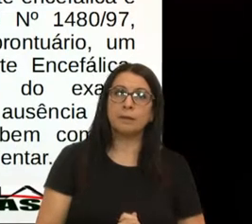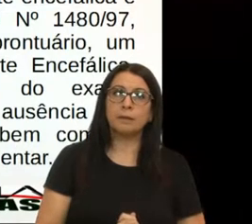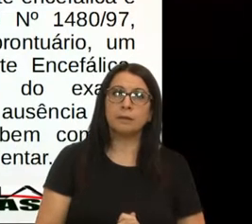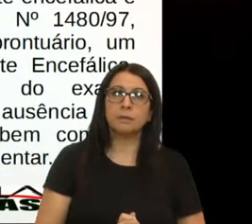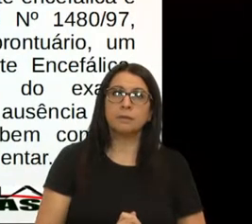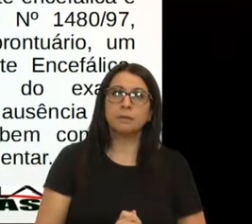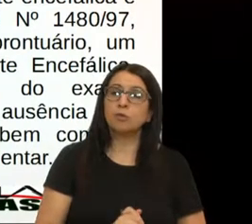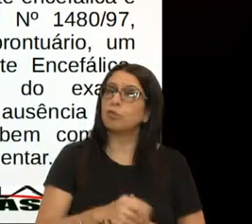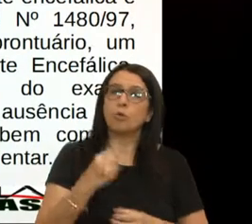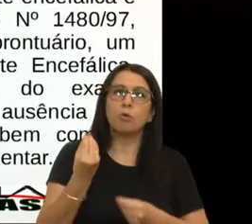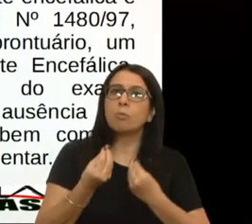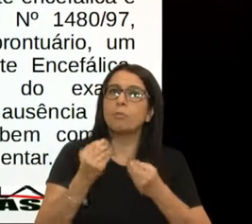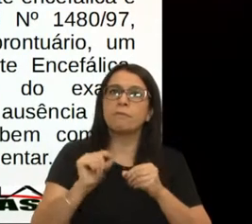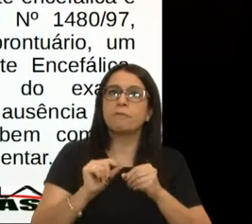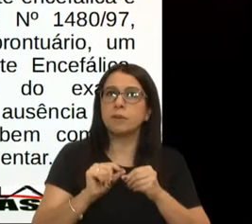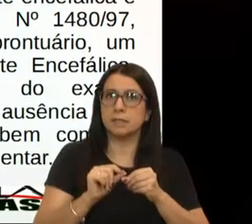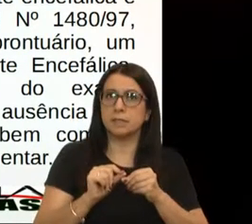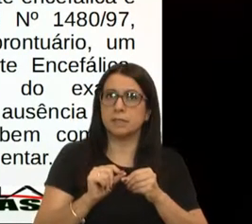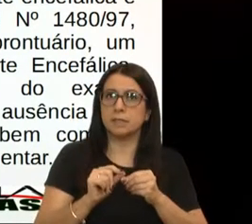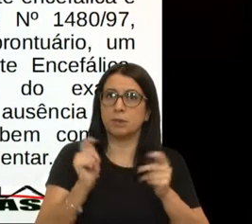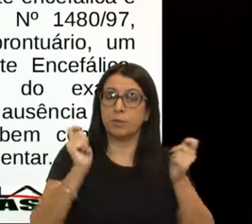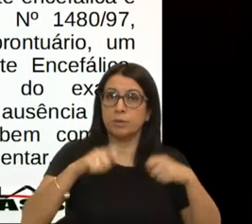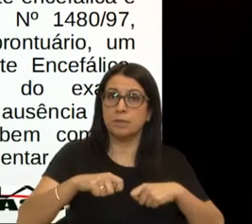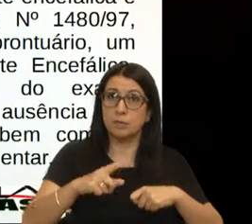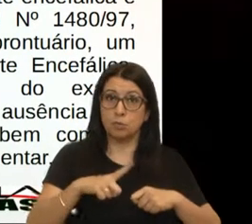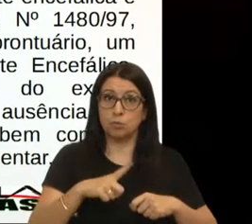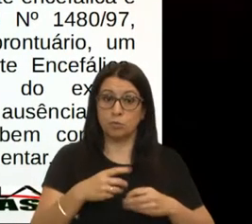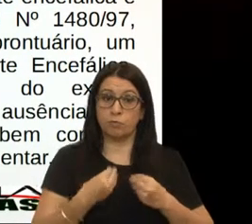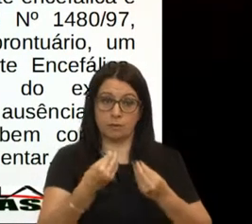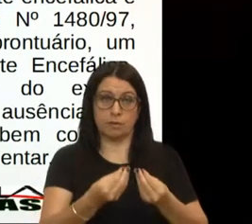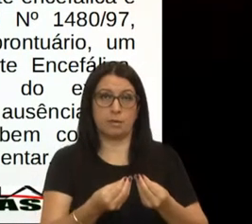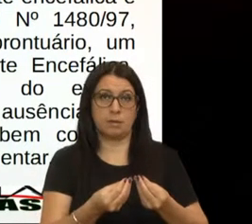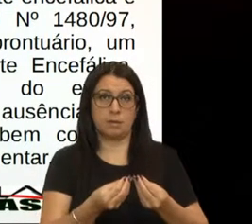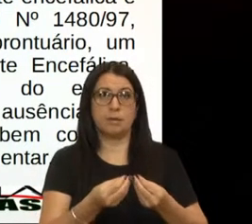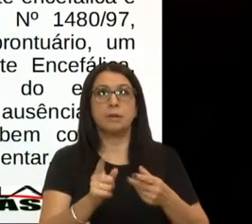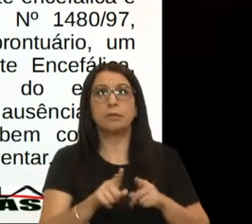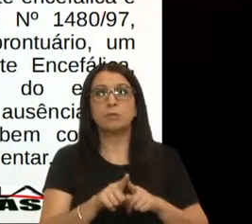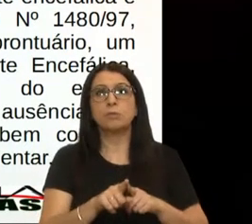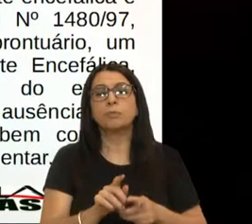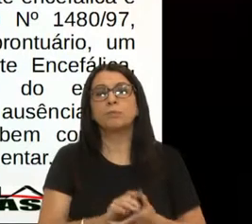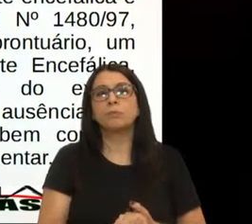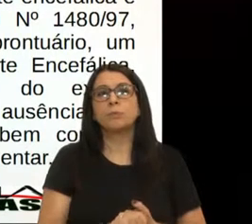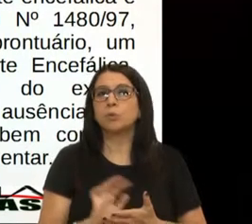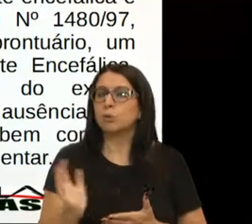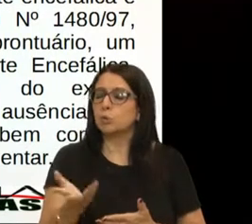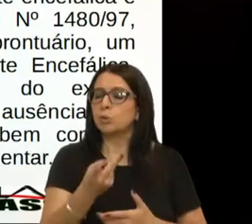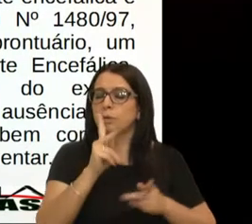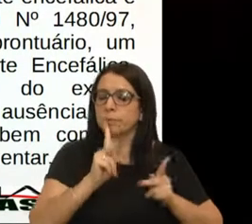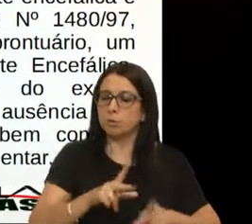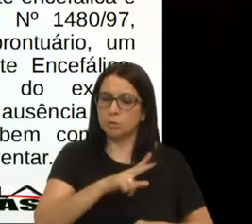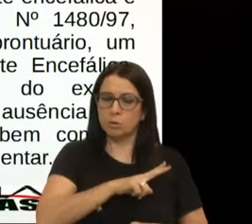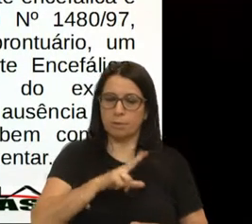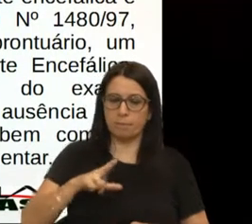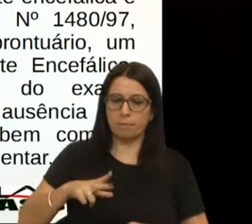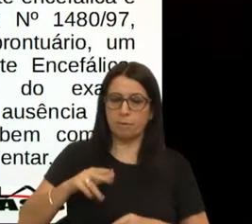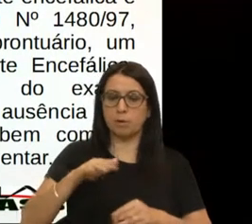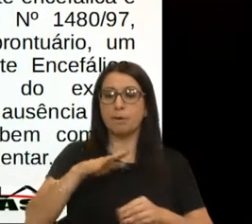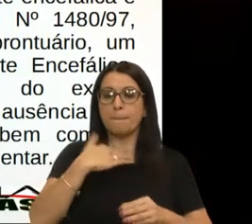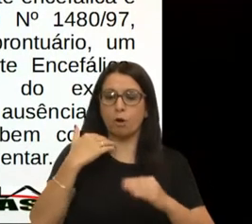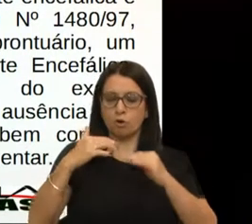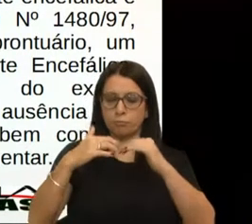Como proceder com o potencial doador cadáver? Considera-se como potencial doador todo paciente em morte